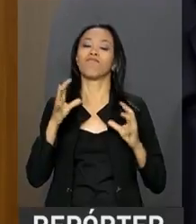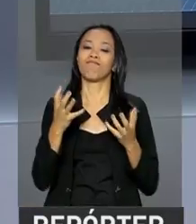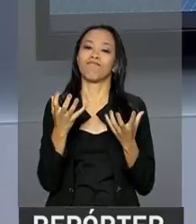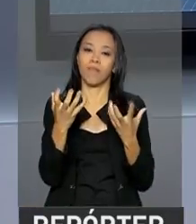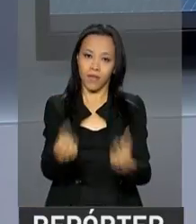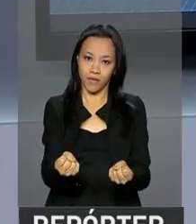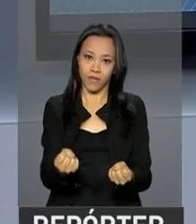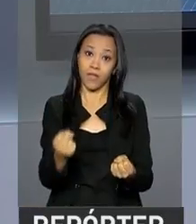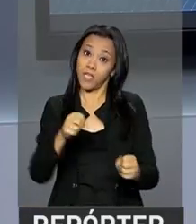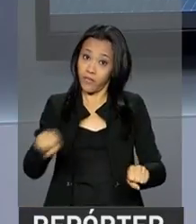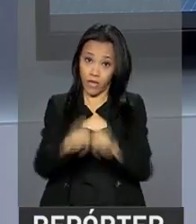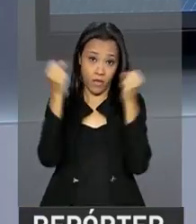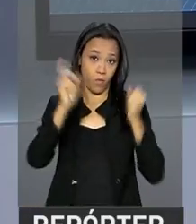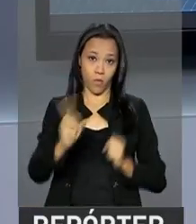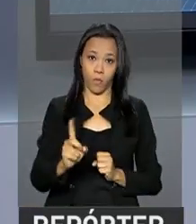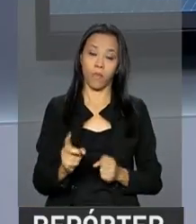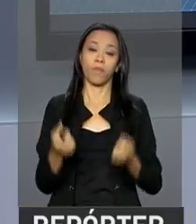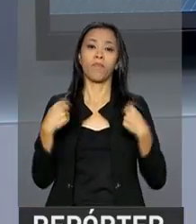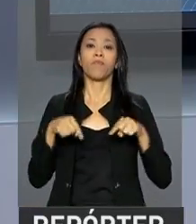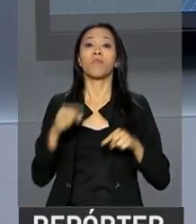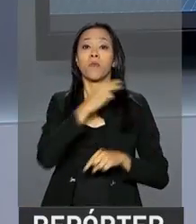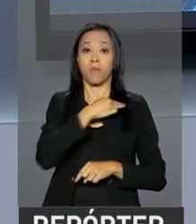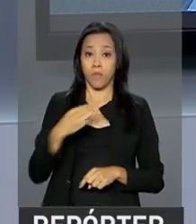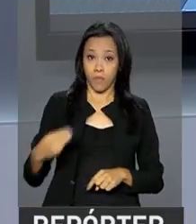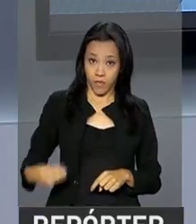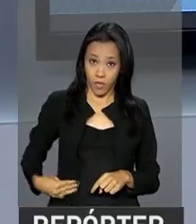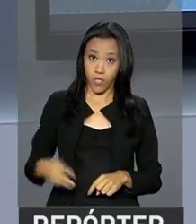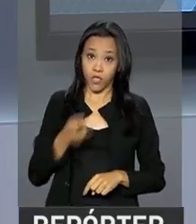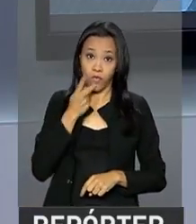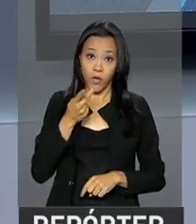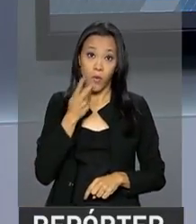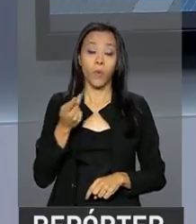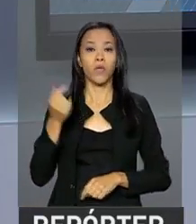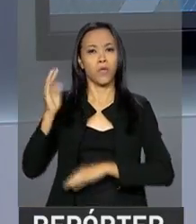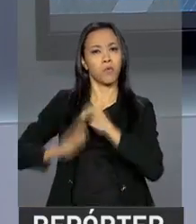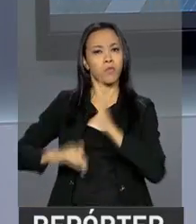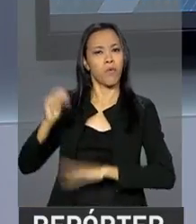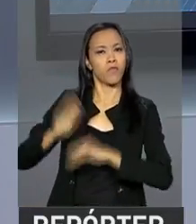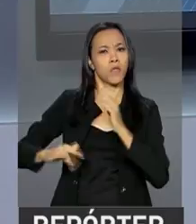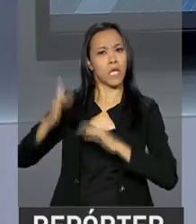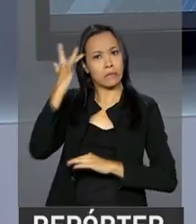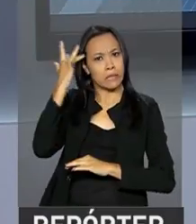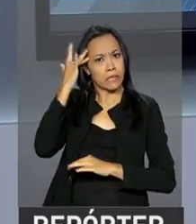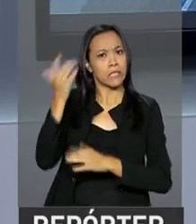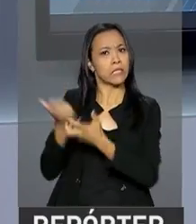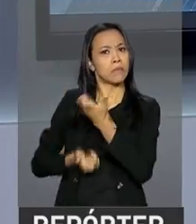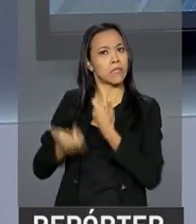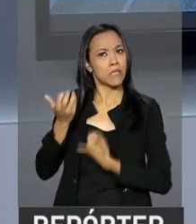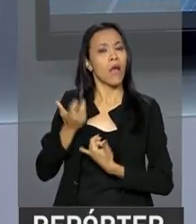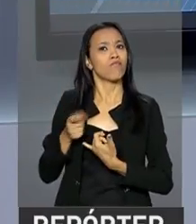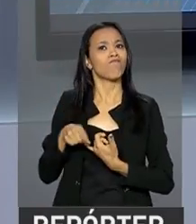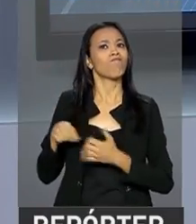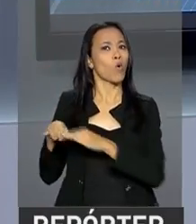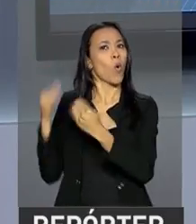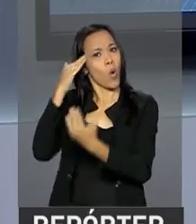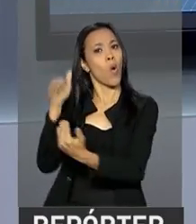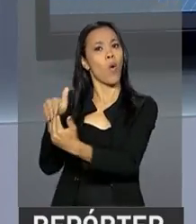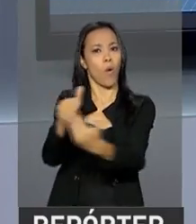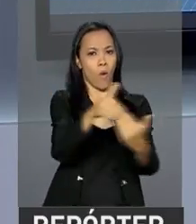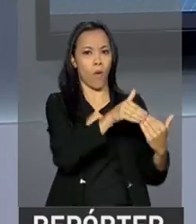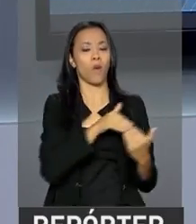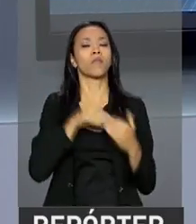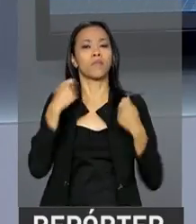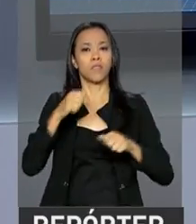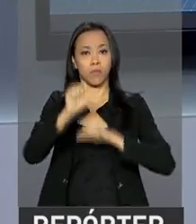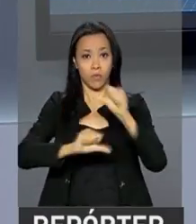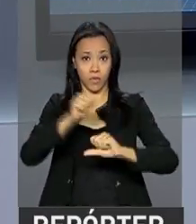quebrar Henrique Meirelles disse ainda que especialistas com quem tem conversado são unânimes em dizer que a reforma é necessária